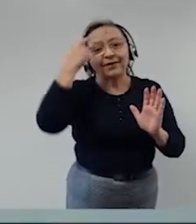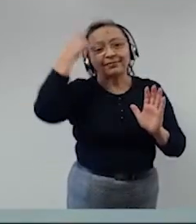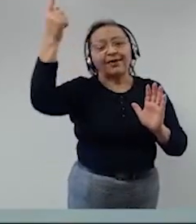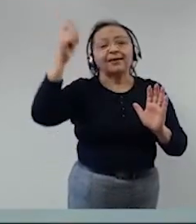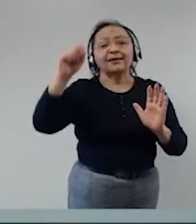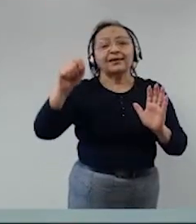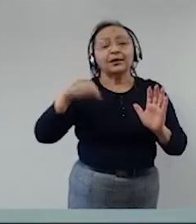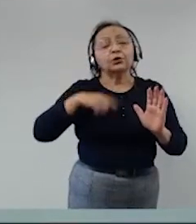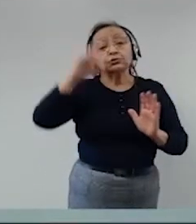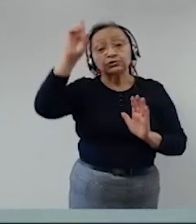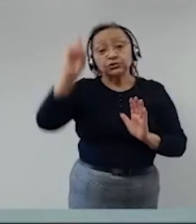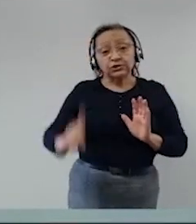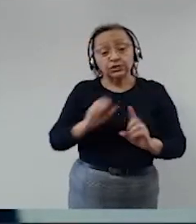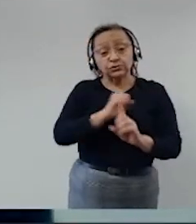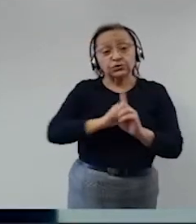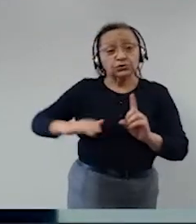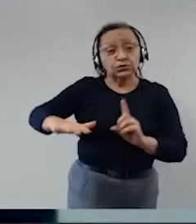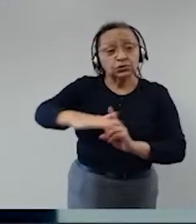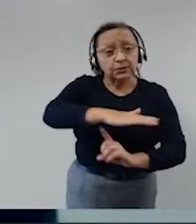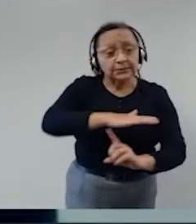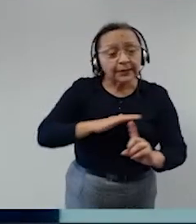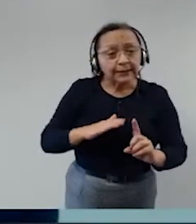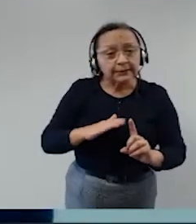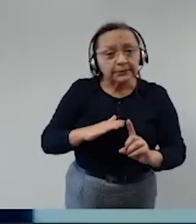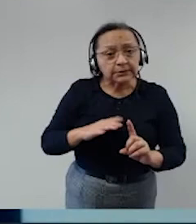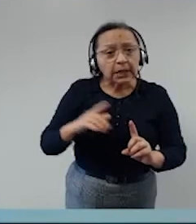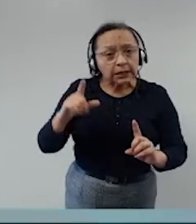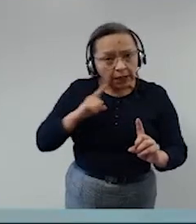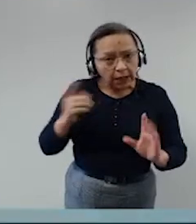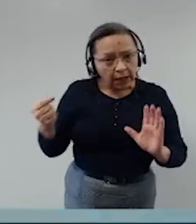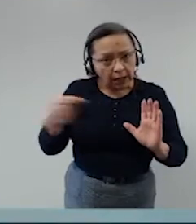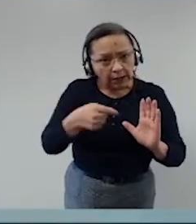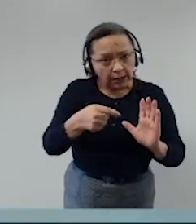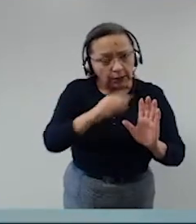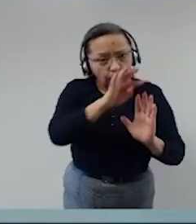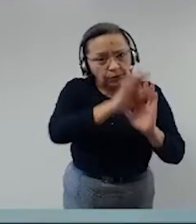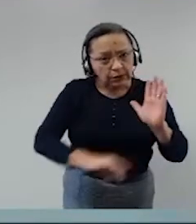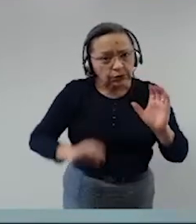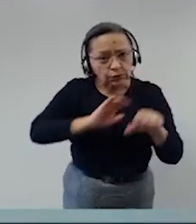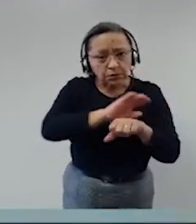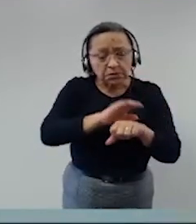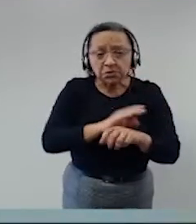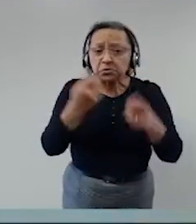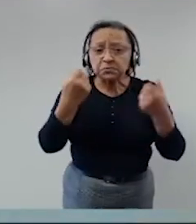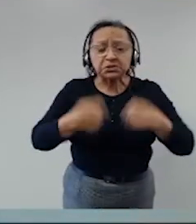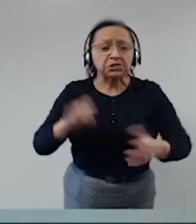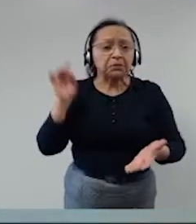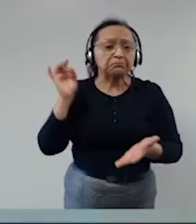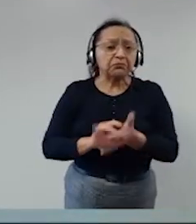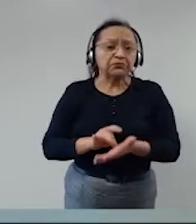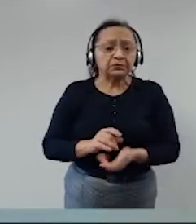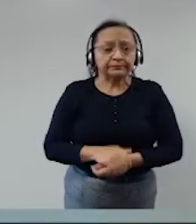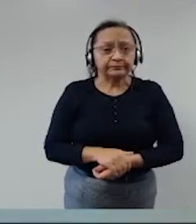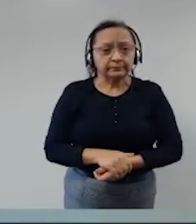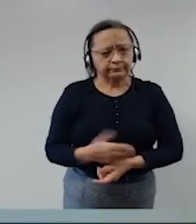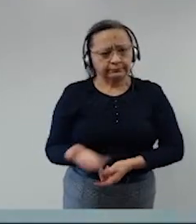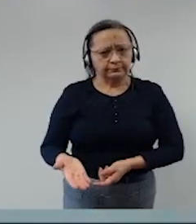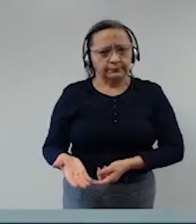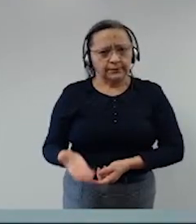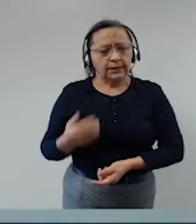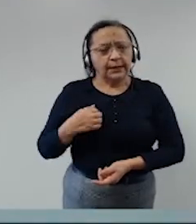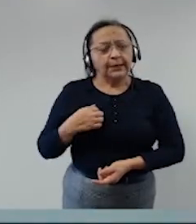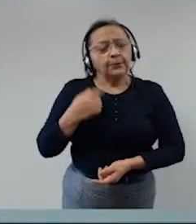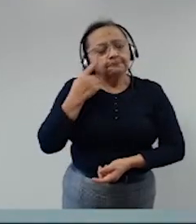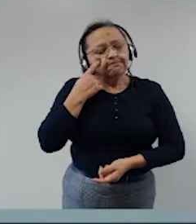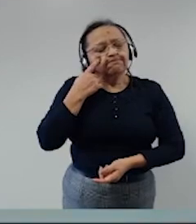direitos sociais, ainda que garantidos no texto constitucional, não precisam ser efetivados. E aí eu começo trazendo